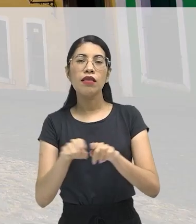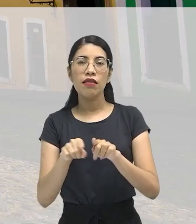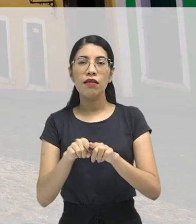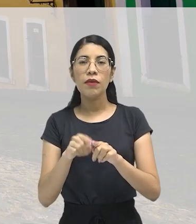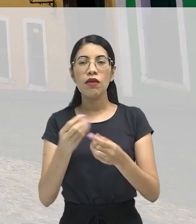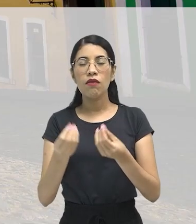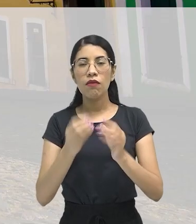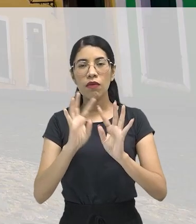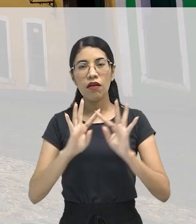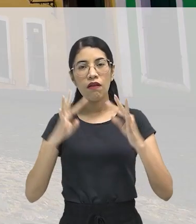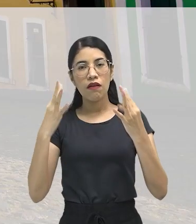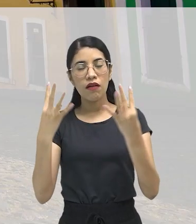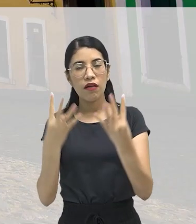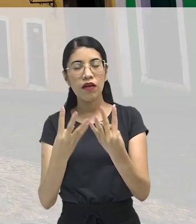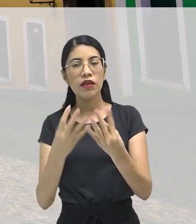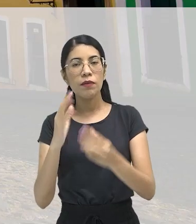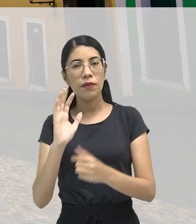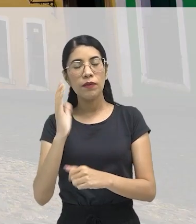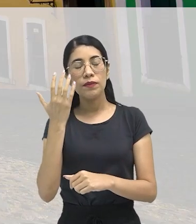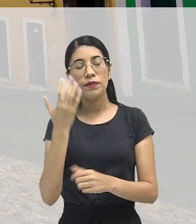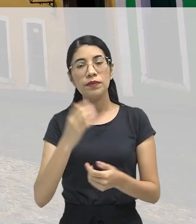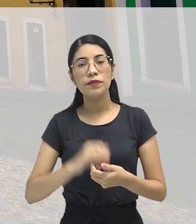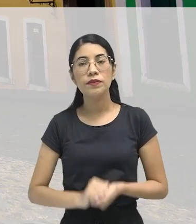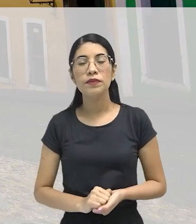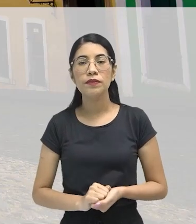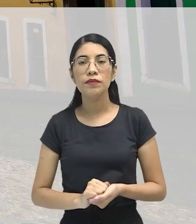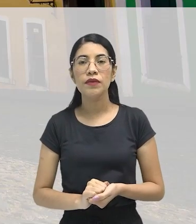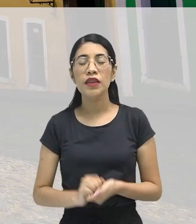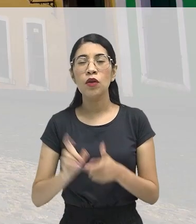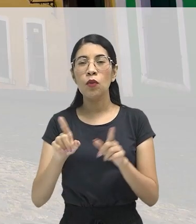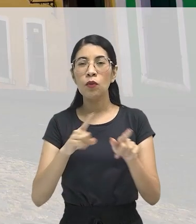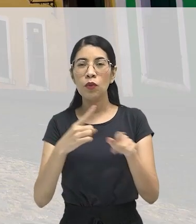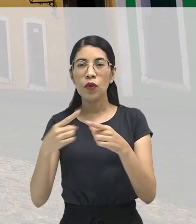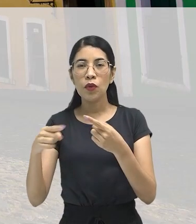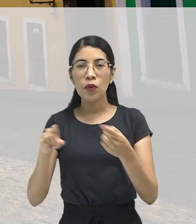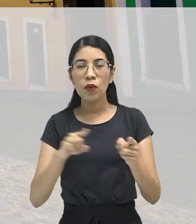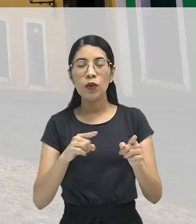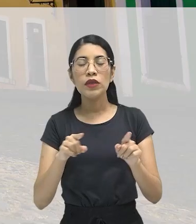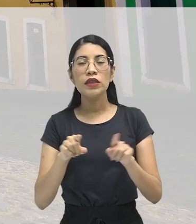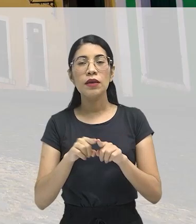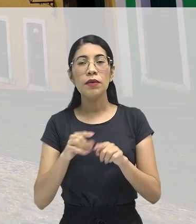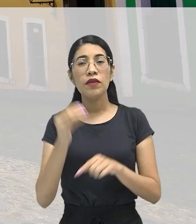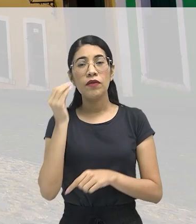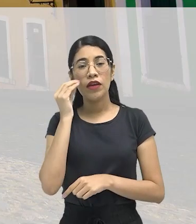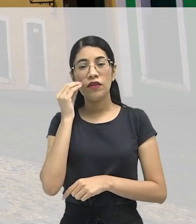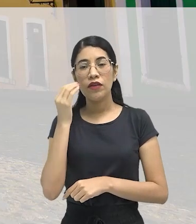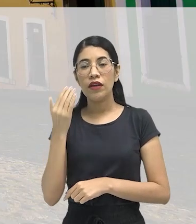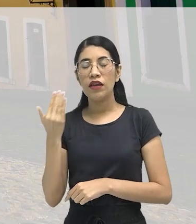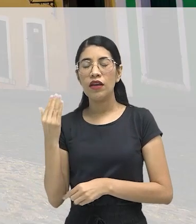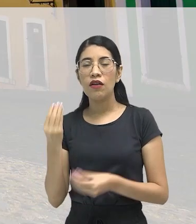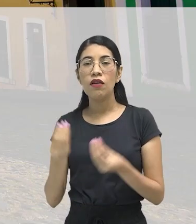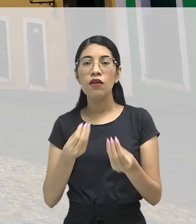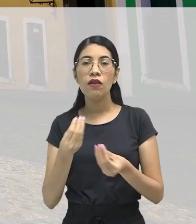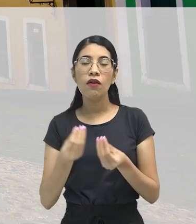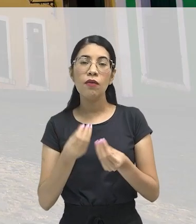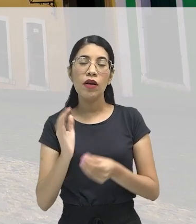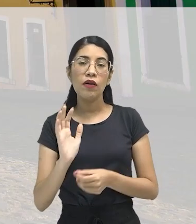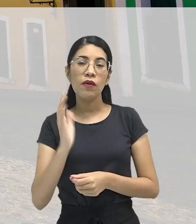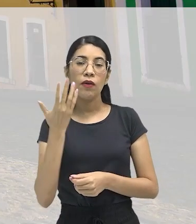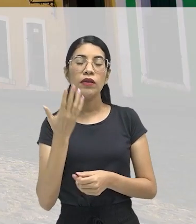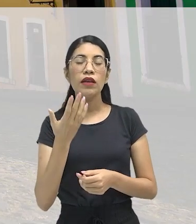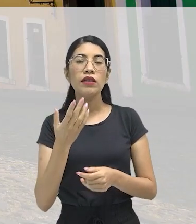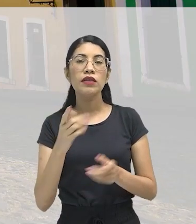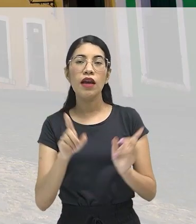direciona esta roda de capoeira. E falando de música, observem aqui como é que